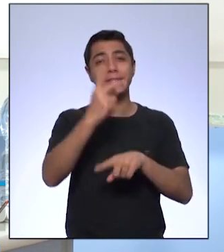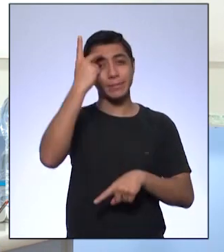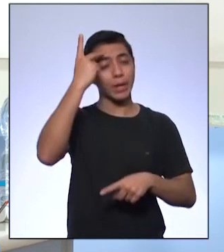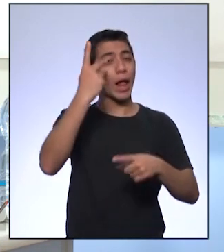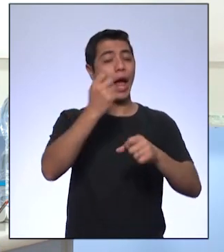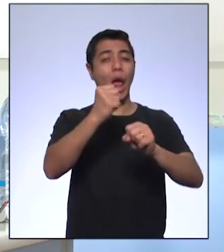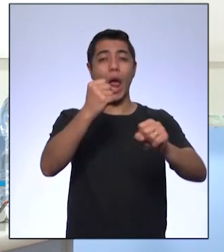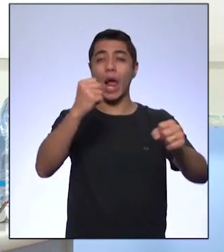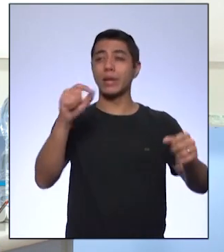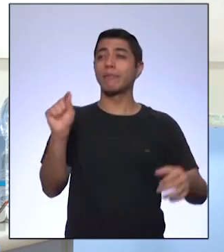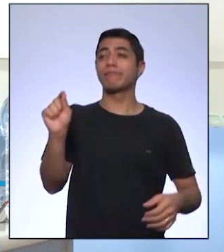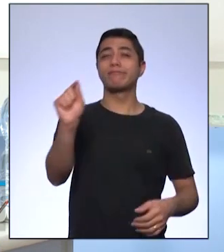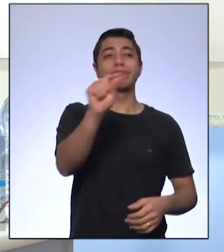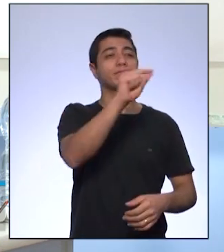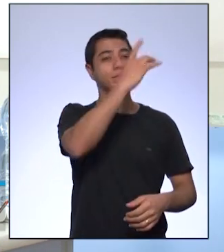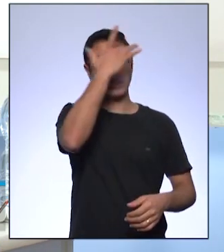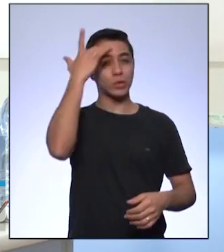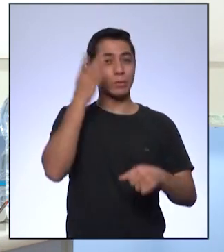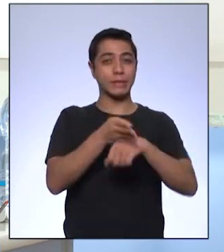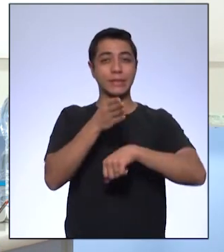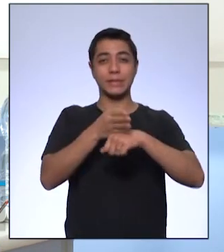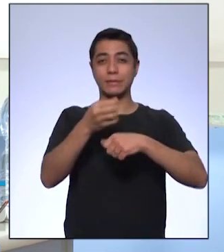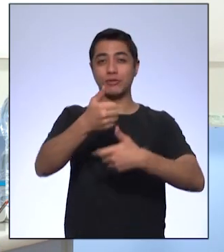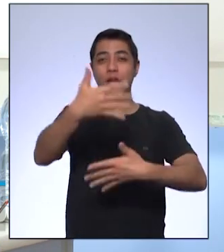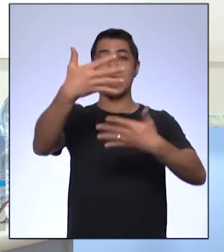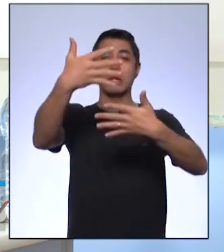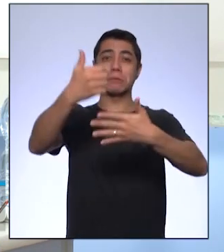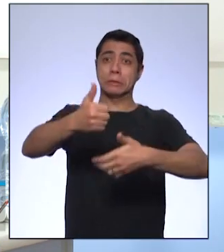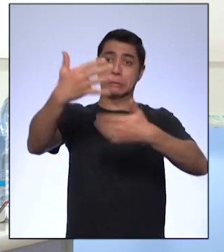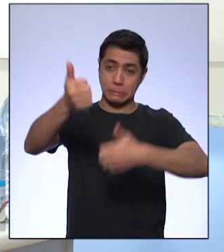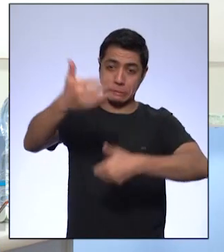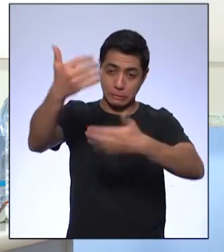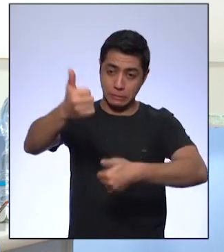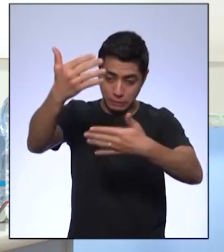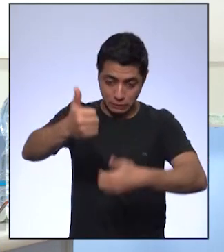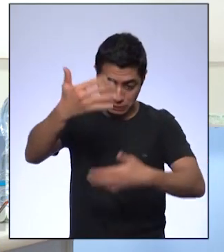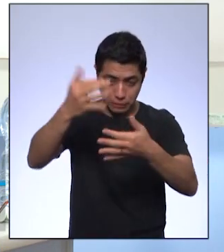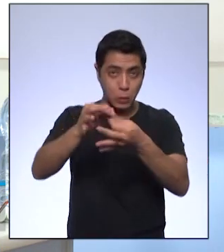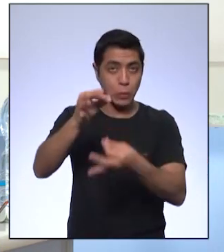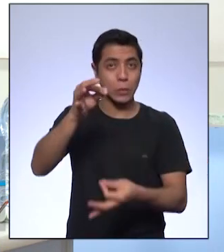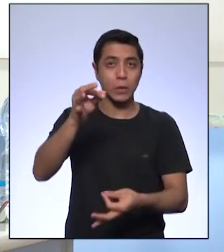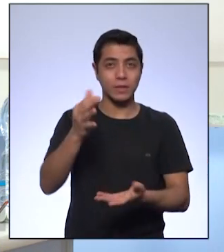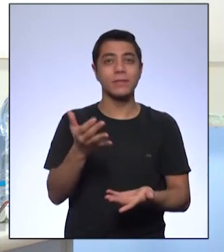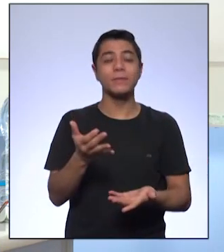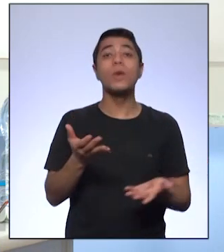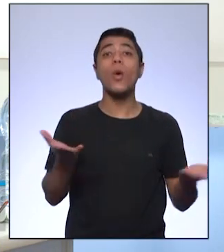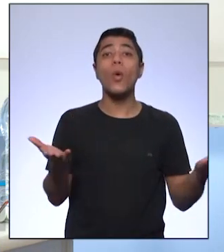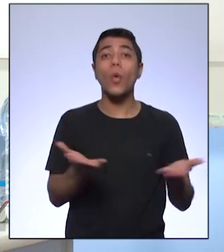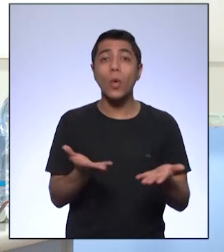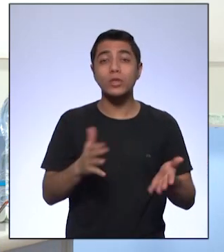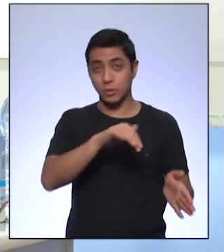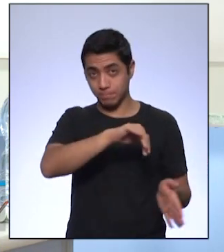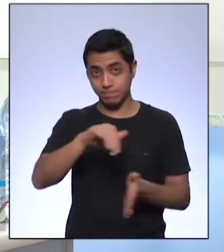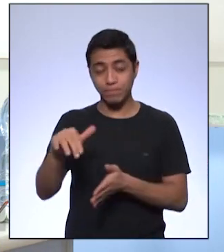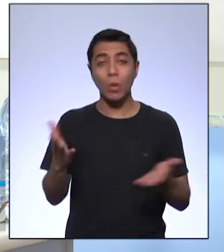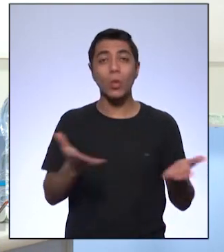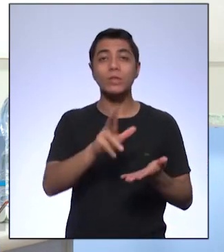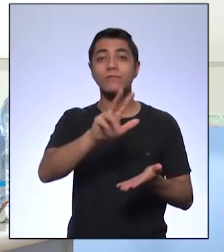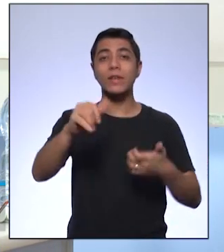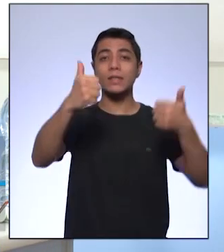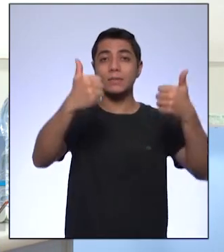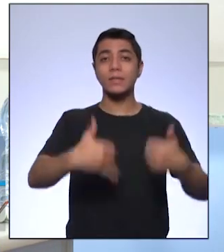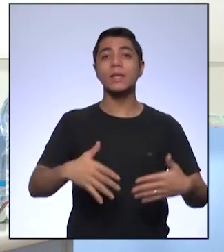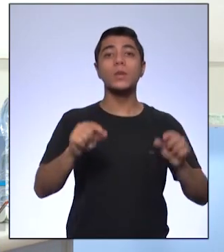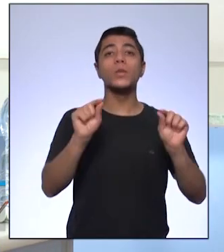né? E a gente vai trabalhar hoje o conceito de função. Vamos trabalhar a lei de formação de uma função